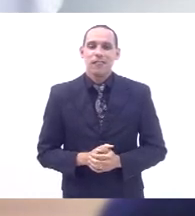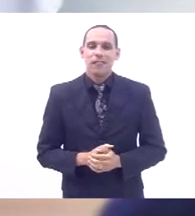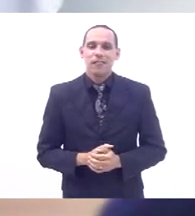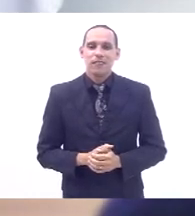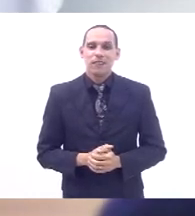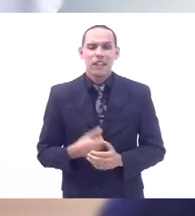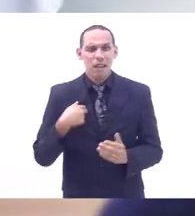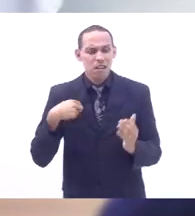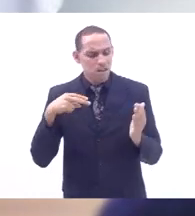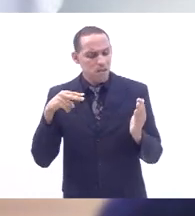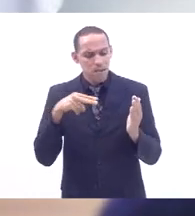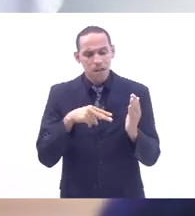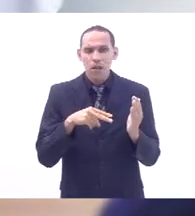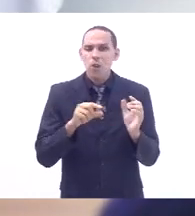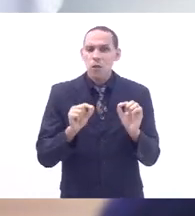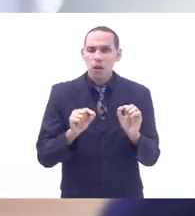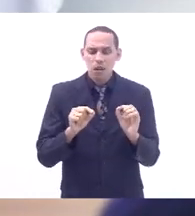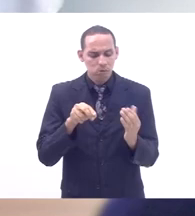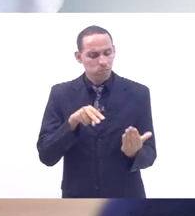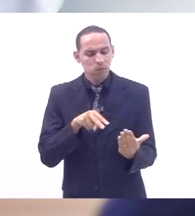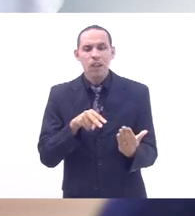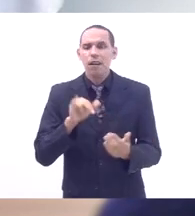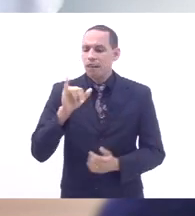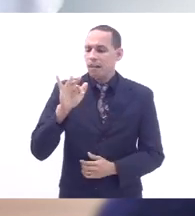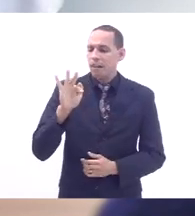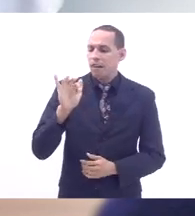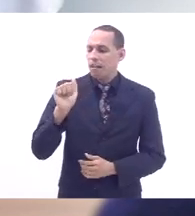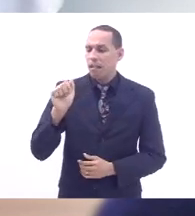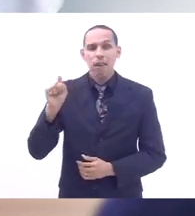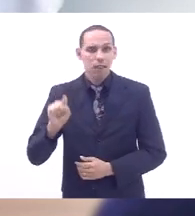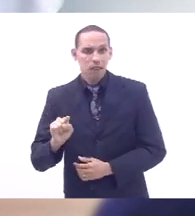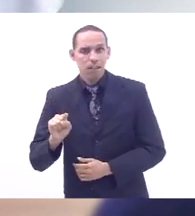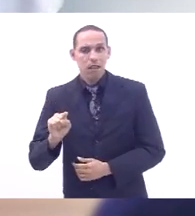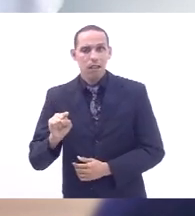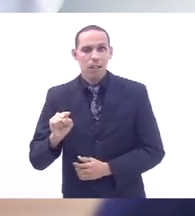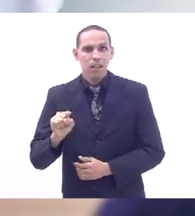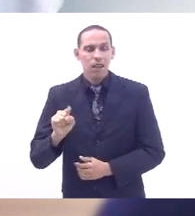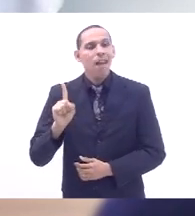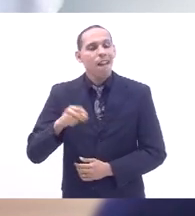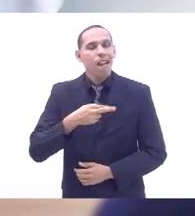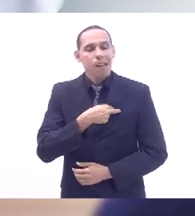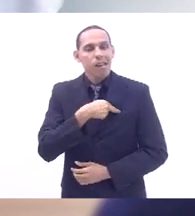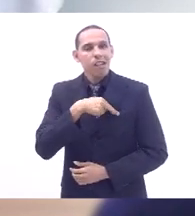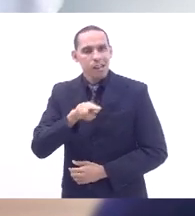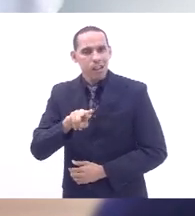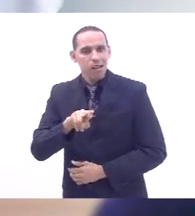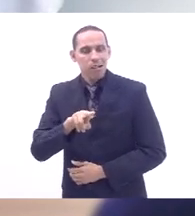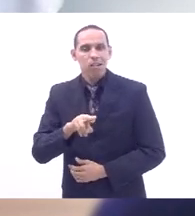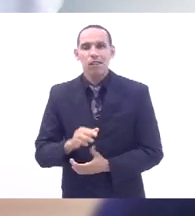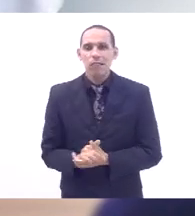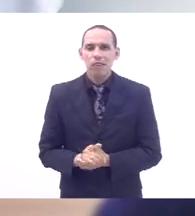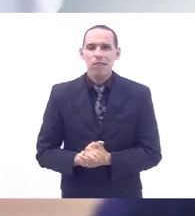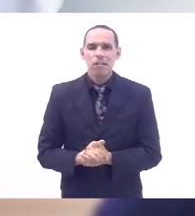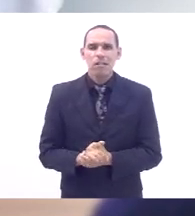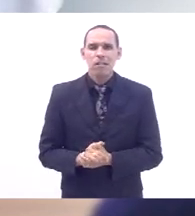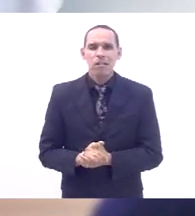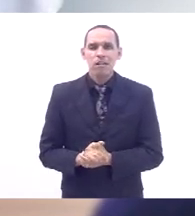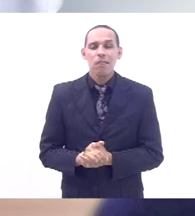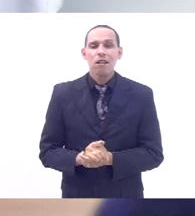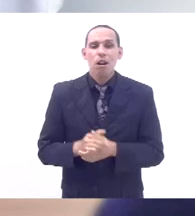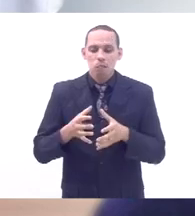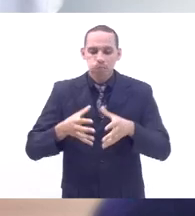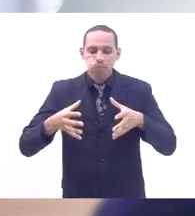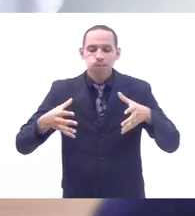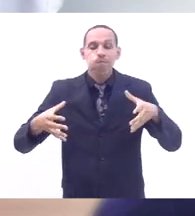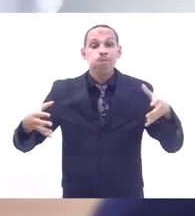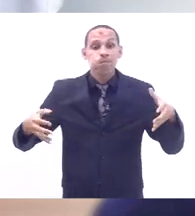eu estou vendo aqui que o Ifá é um preceito religioso que vem numa constante expansão